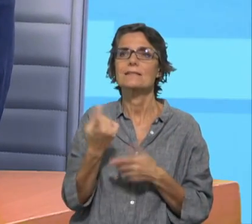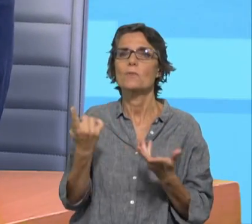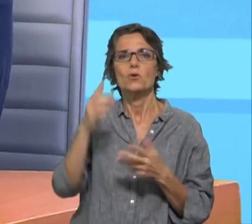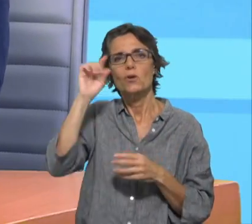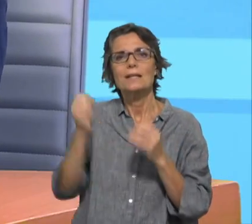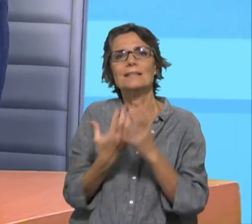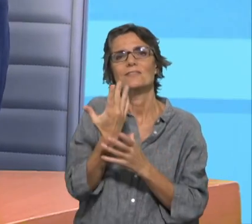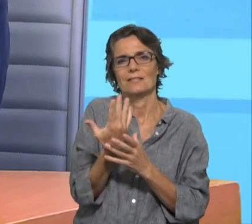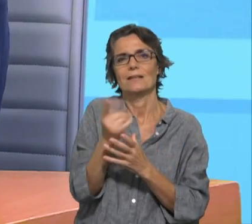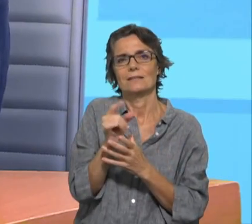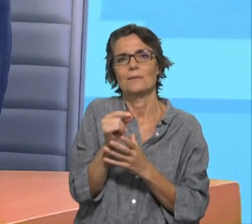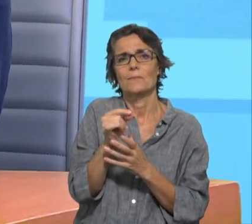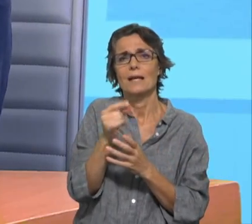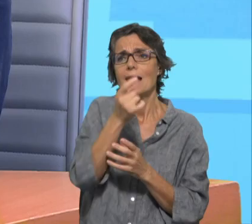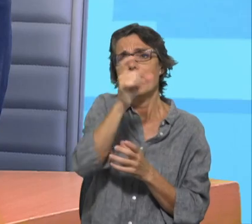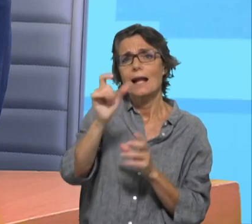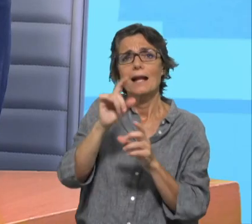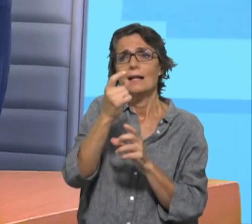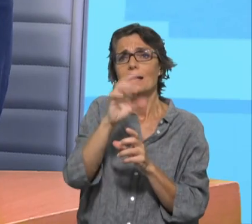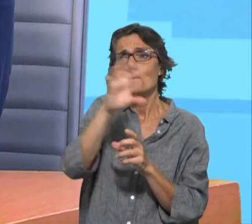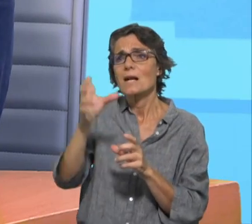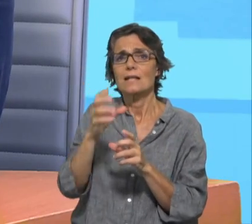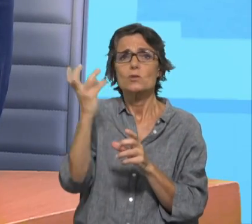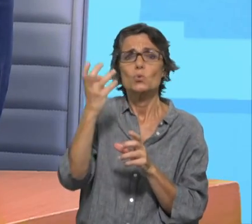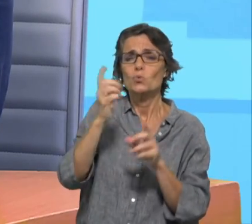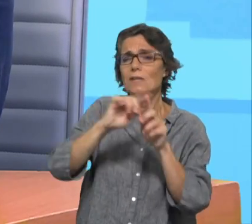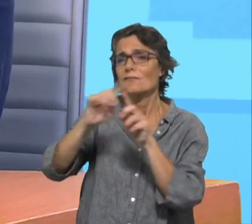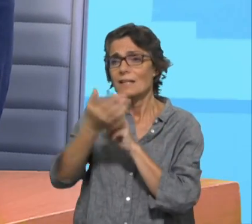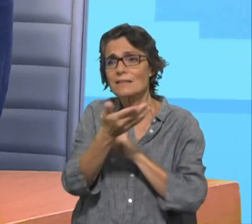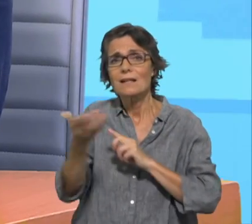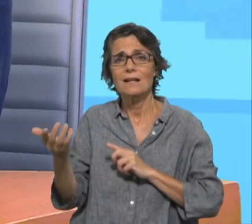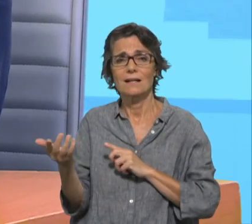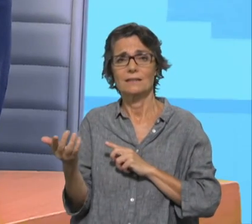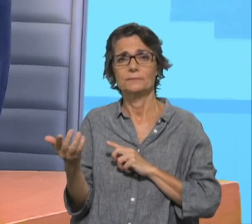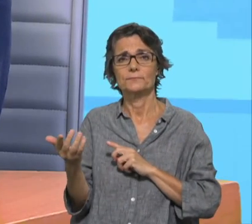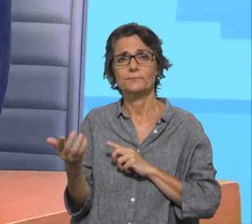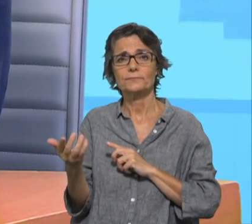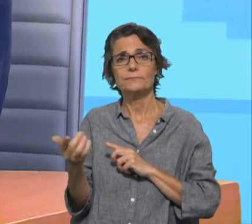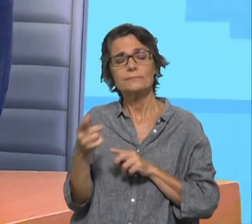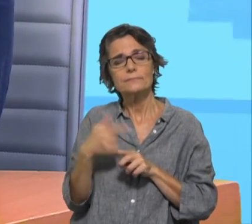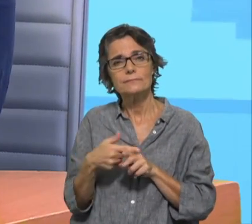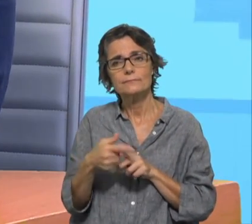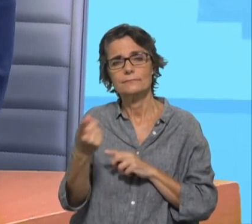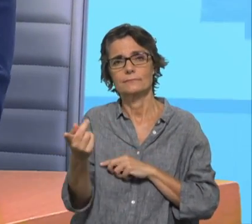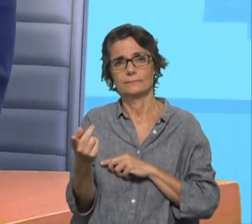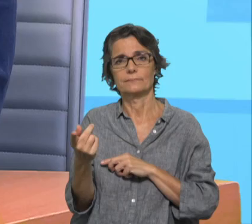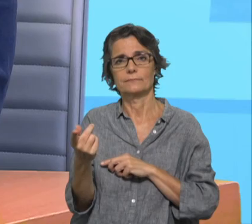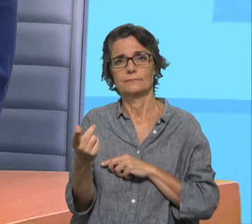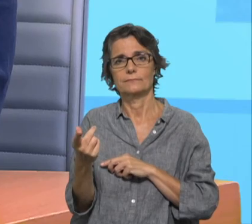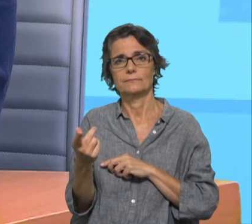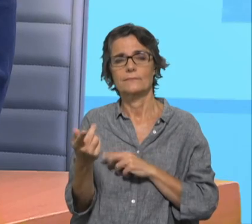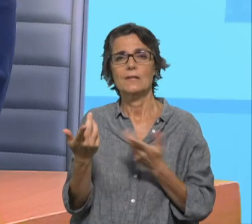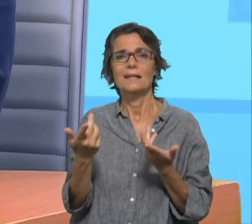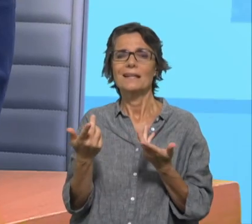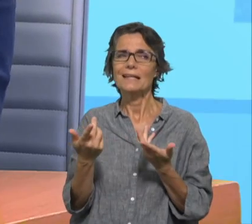as culturas e os povos, mas que depois se une naquilo que é essencial. E é engraçado, no sentido de que tão